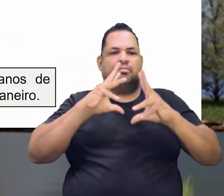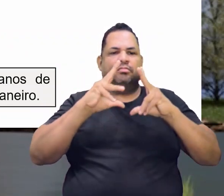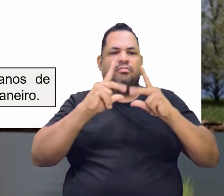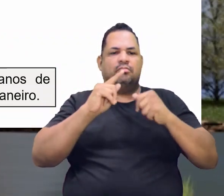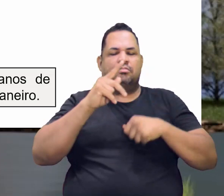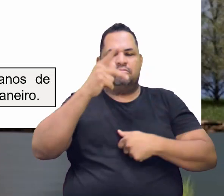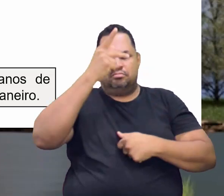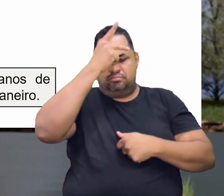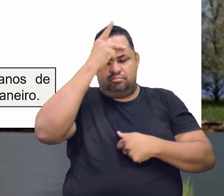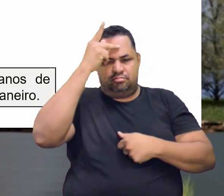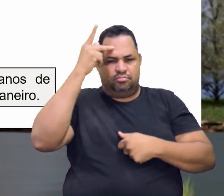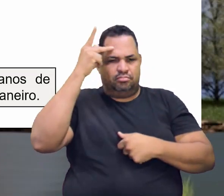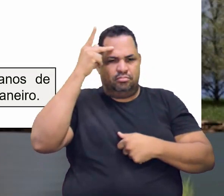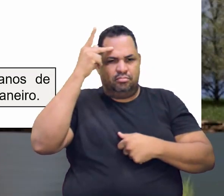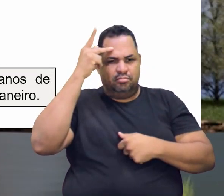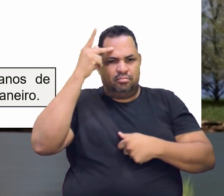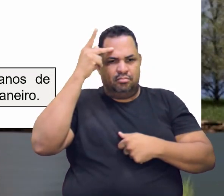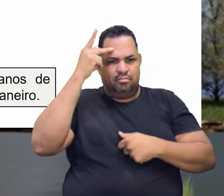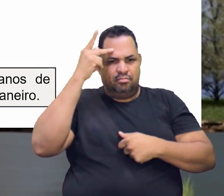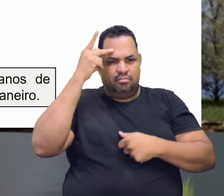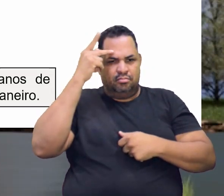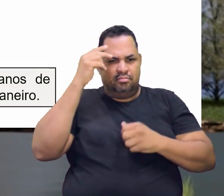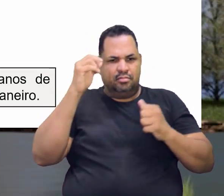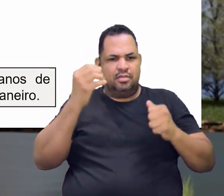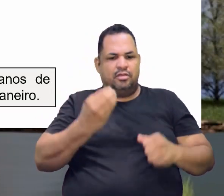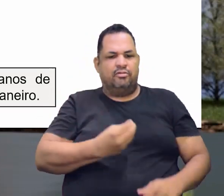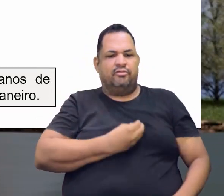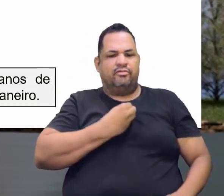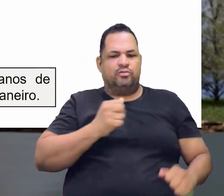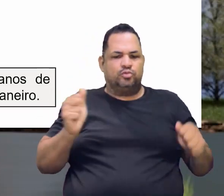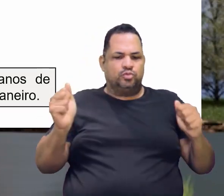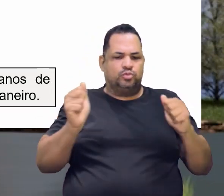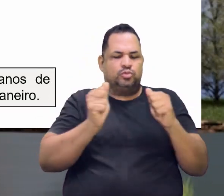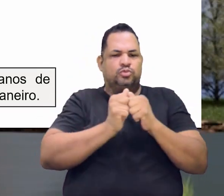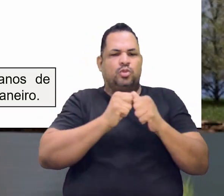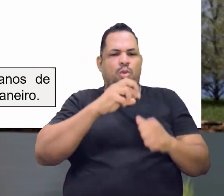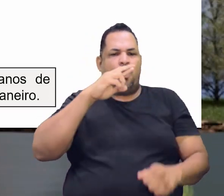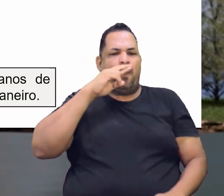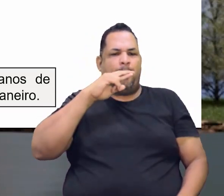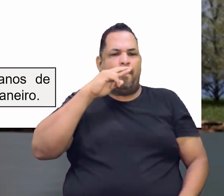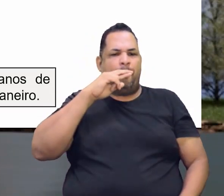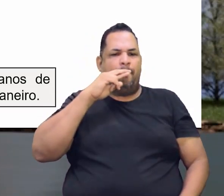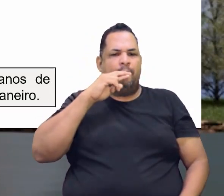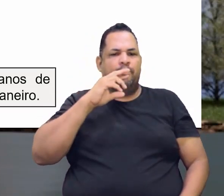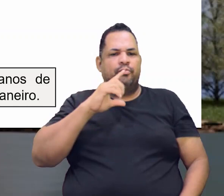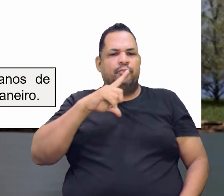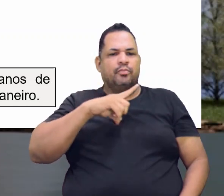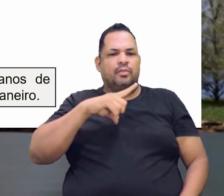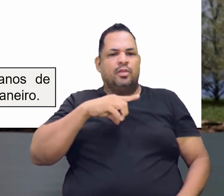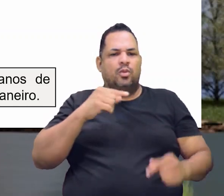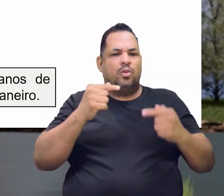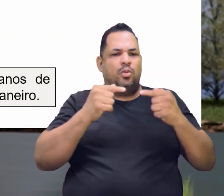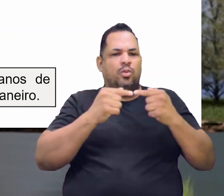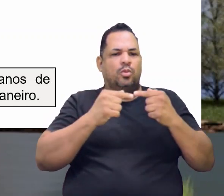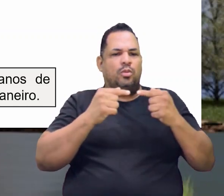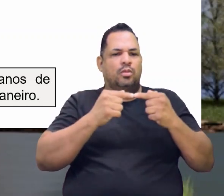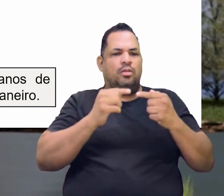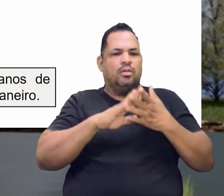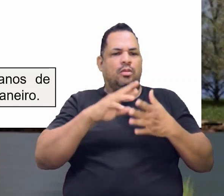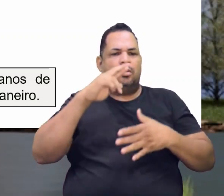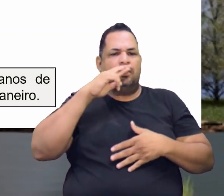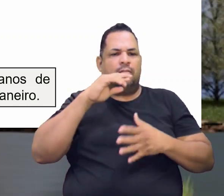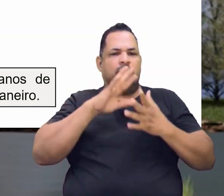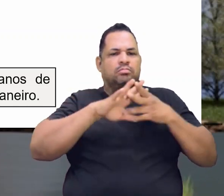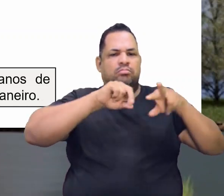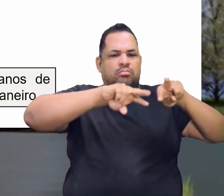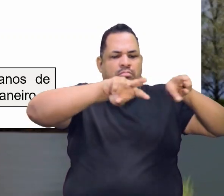Todas aquelas pessoas, todas, que conviveram com Rondon, que tiveram contato com Rondon